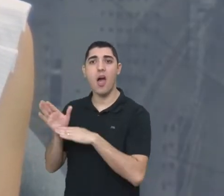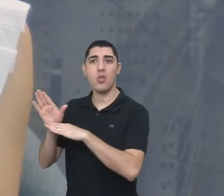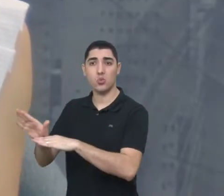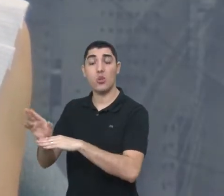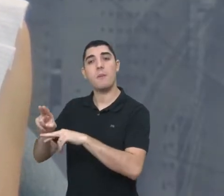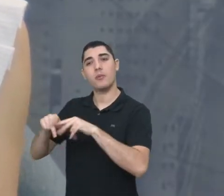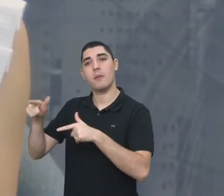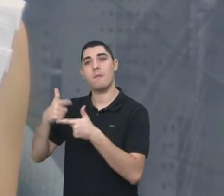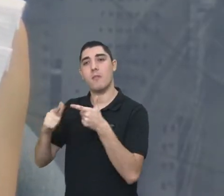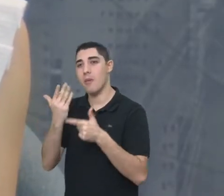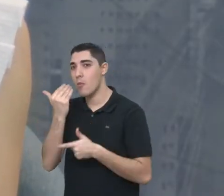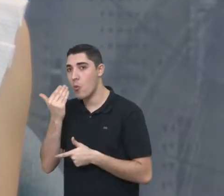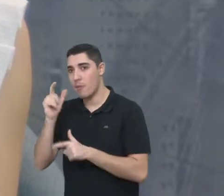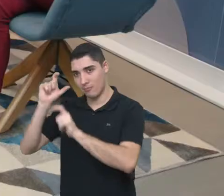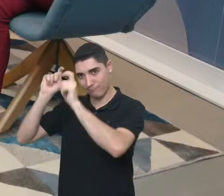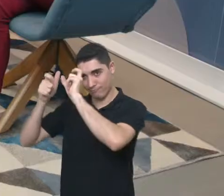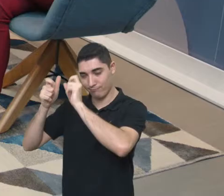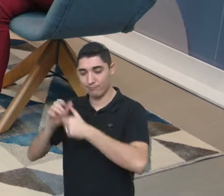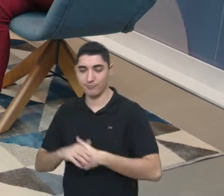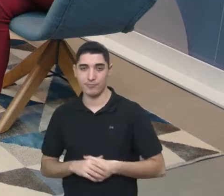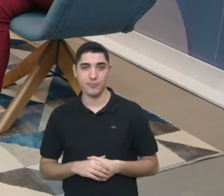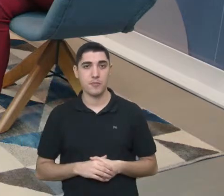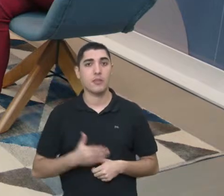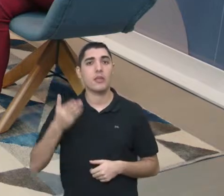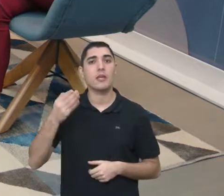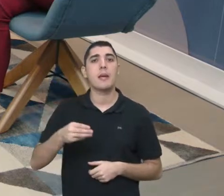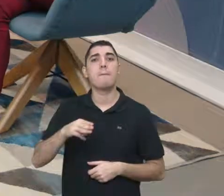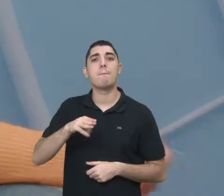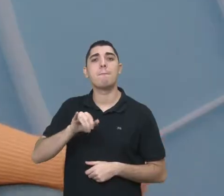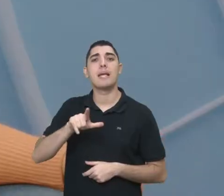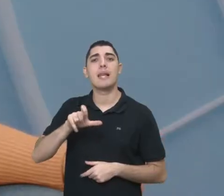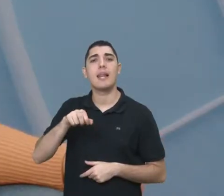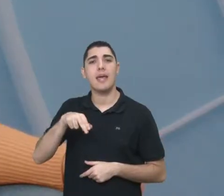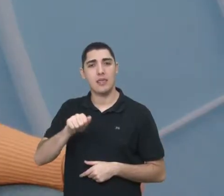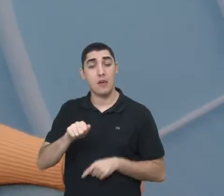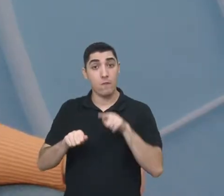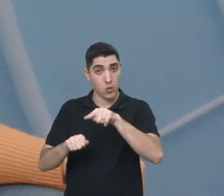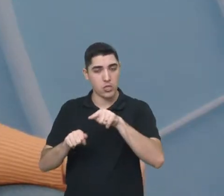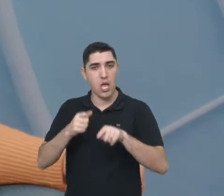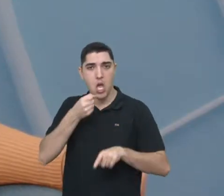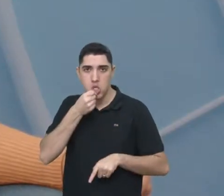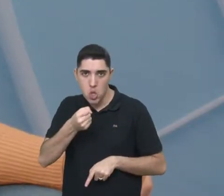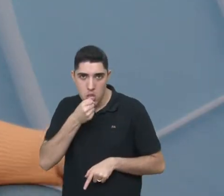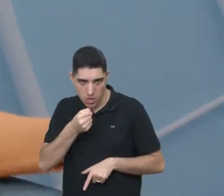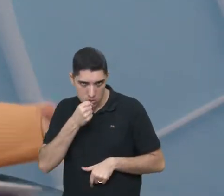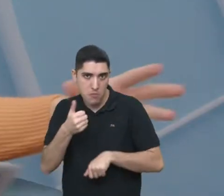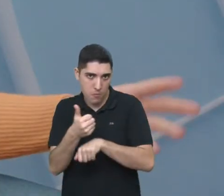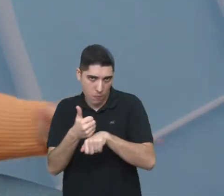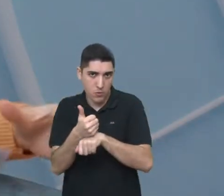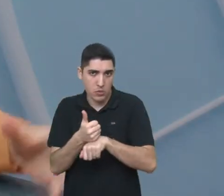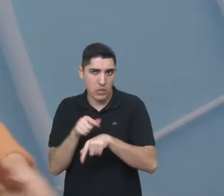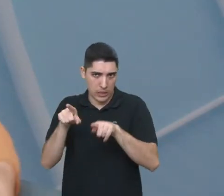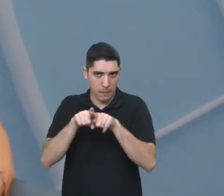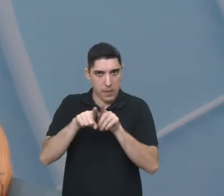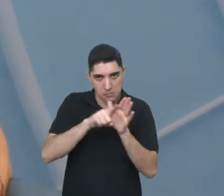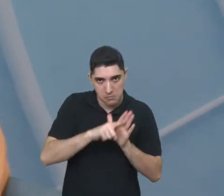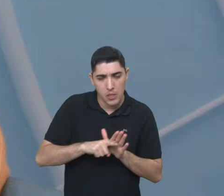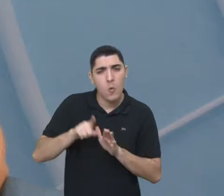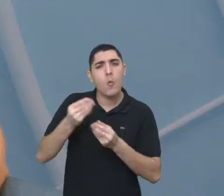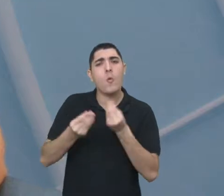por casos de transtorno alimentar. Milena, você como jornalista e pesquisadora, como você